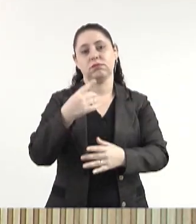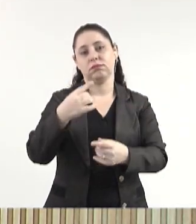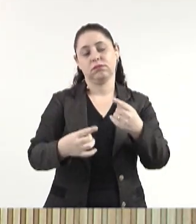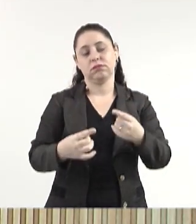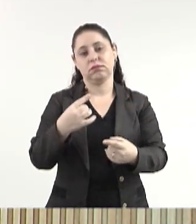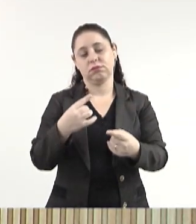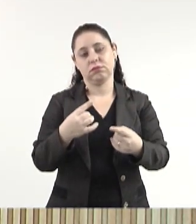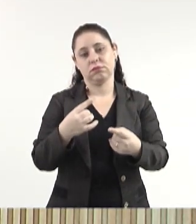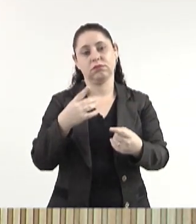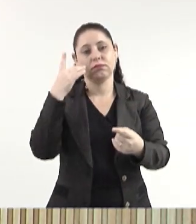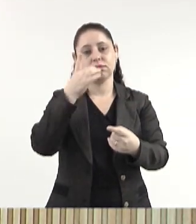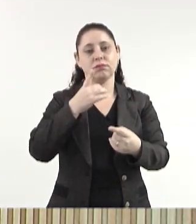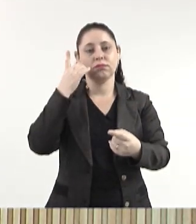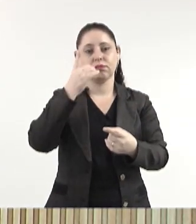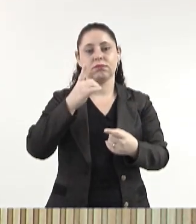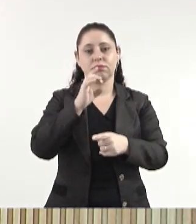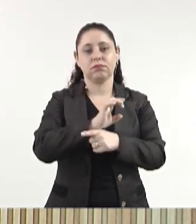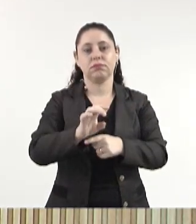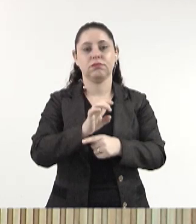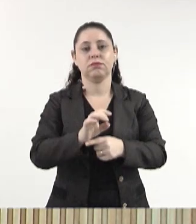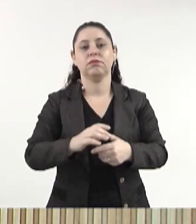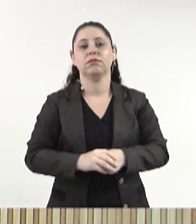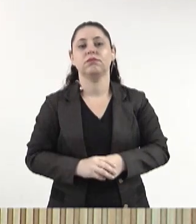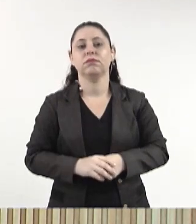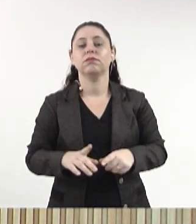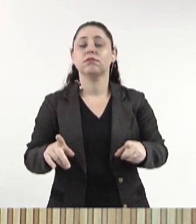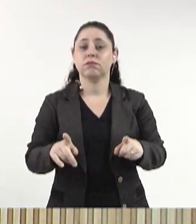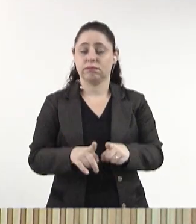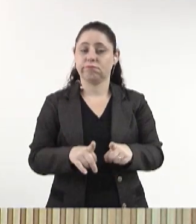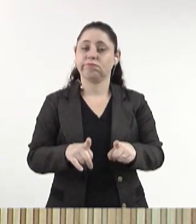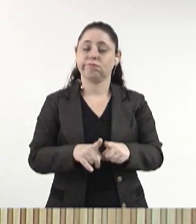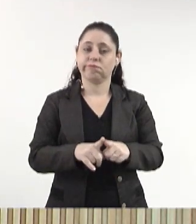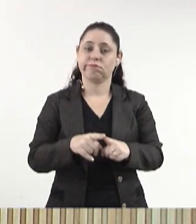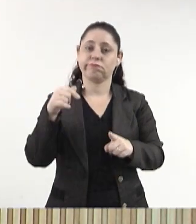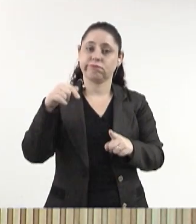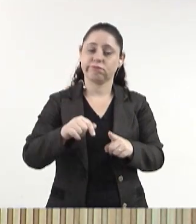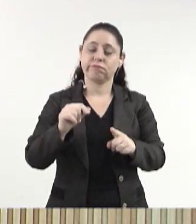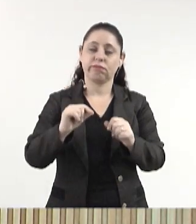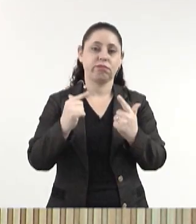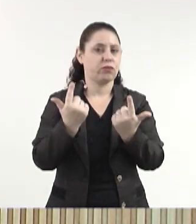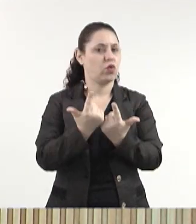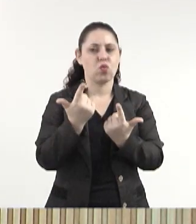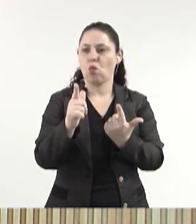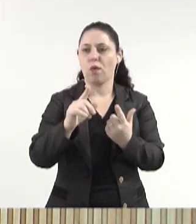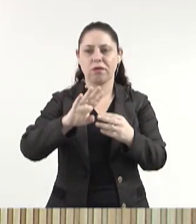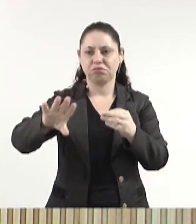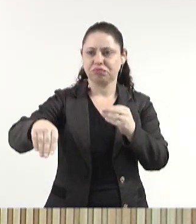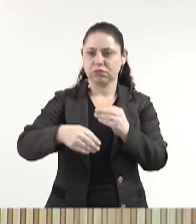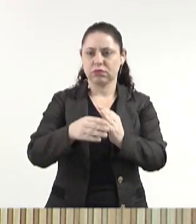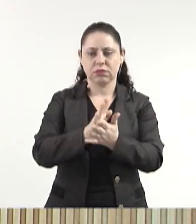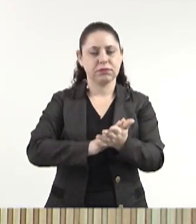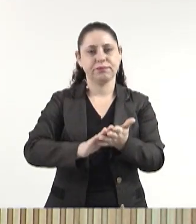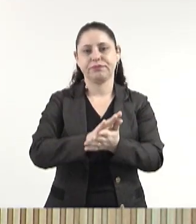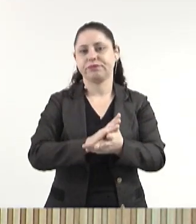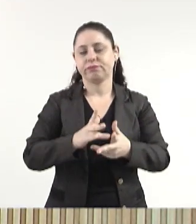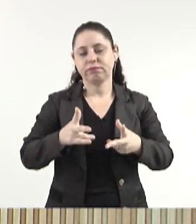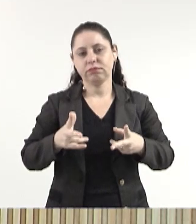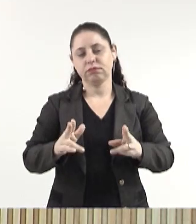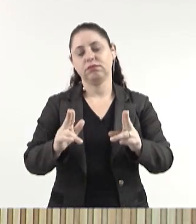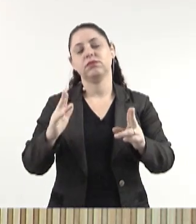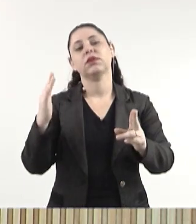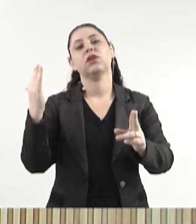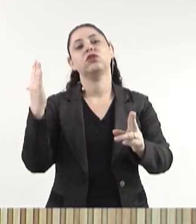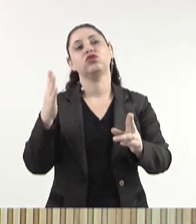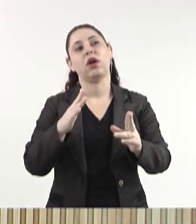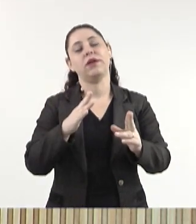segunda discussão pelos deputados estaduais, também passou aqui pela LEME sem emendas, seguindo então dessa maneira já